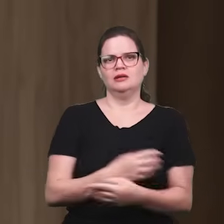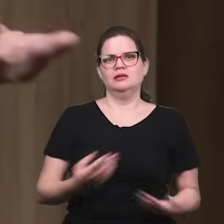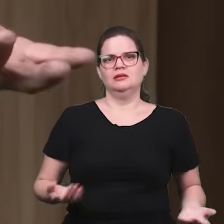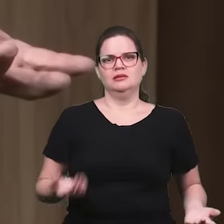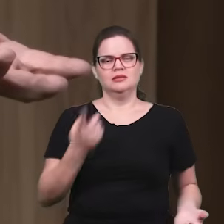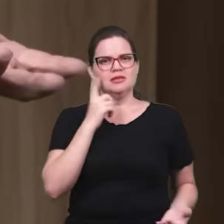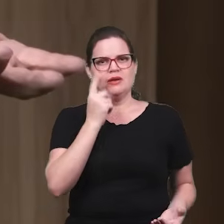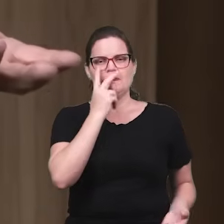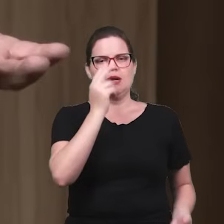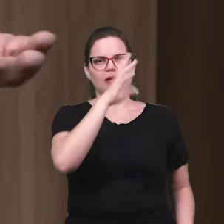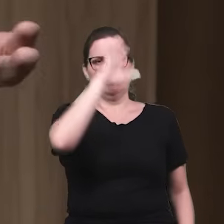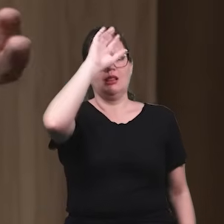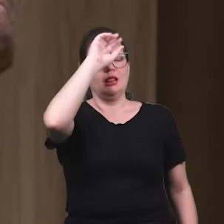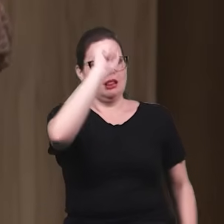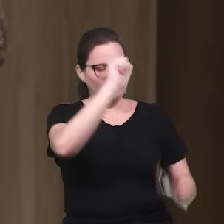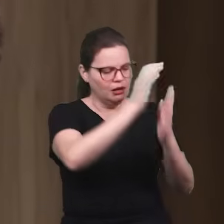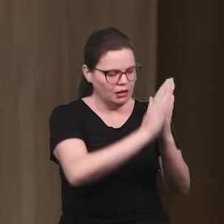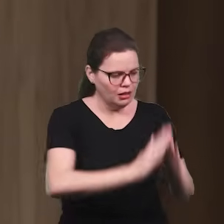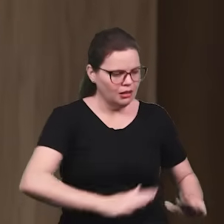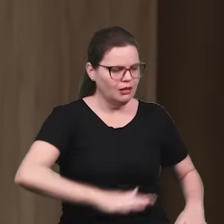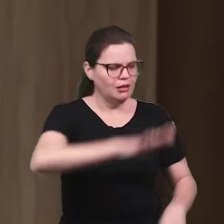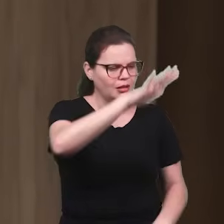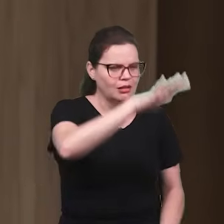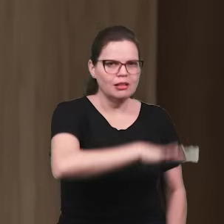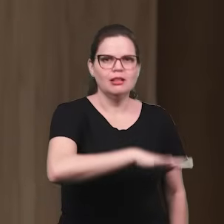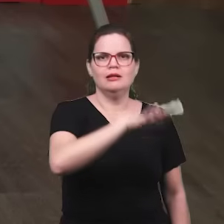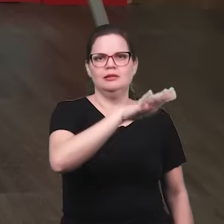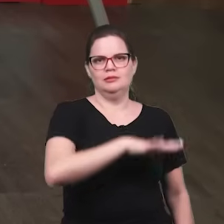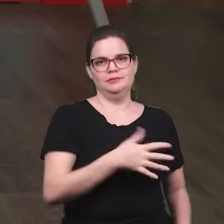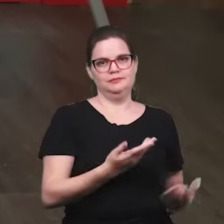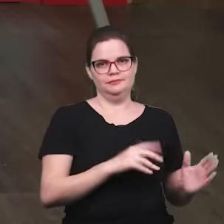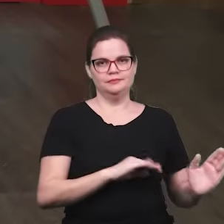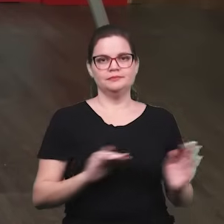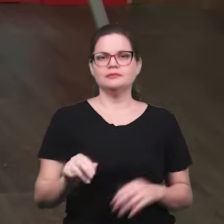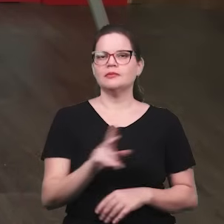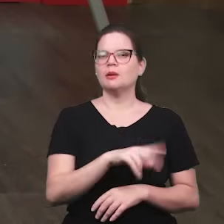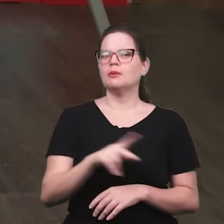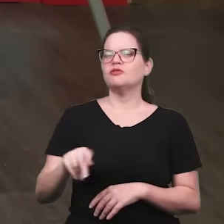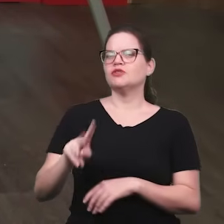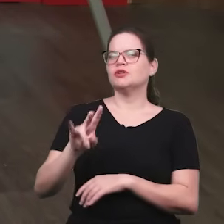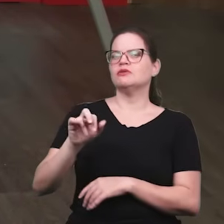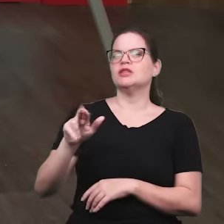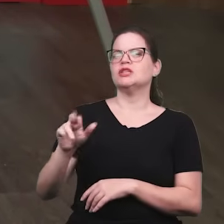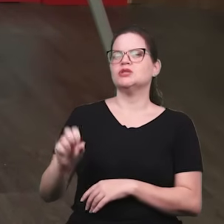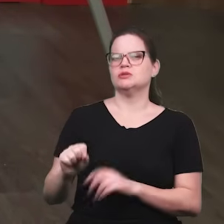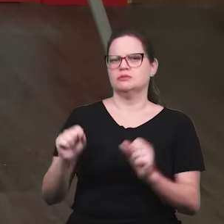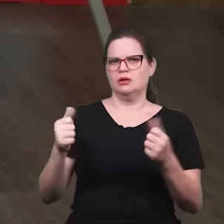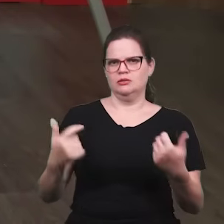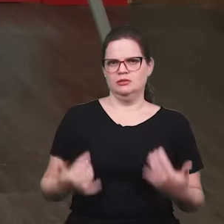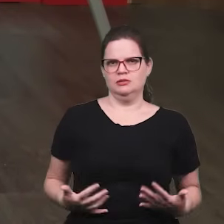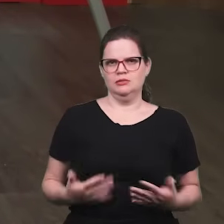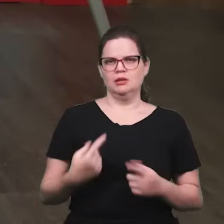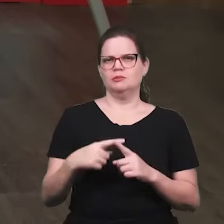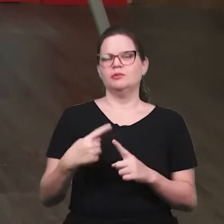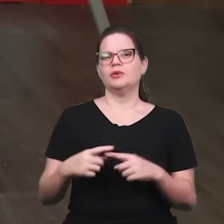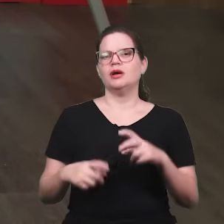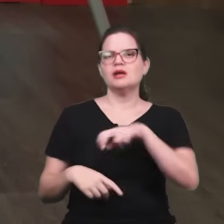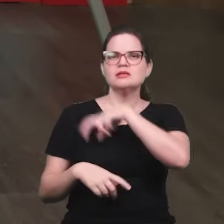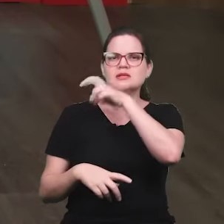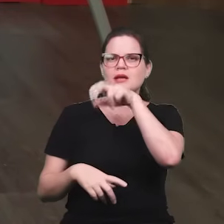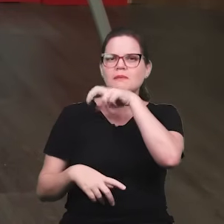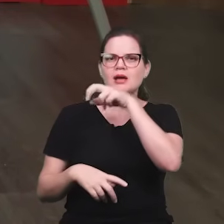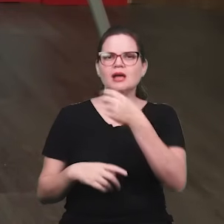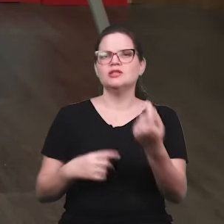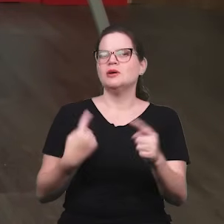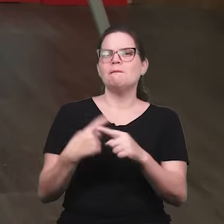numa superstição, não é? Professor Vinícius tem uma palavra sobre isso, o porquê a serpente, o veneno, por